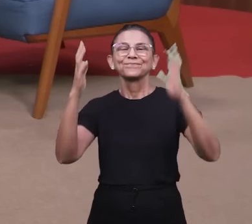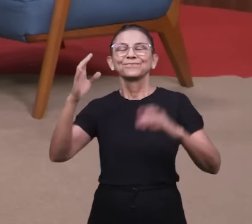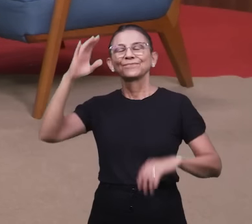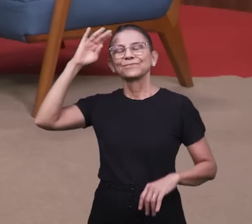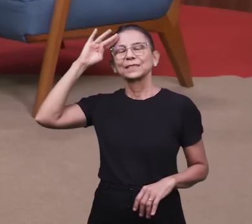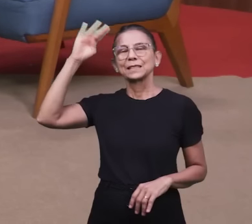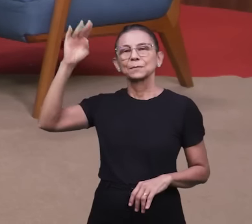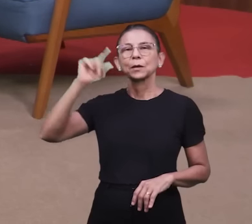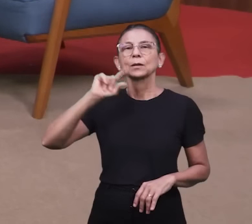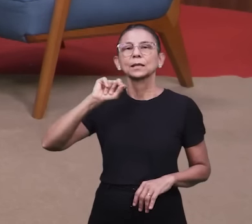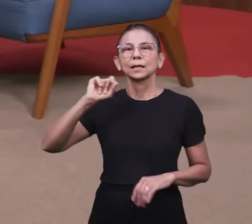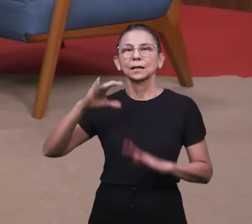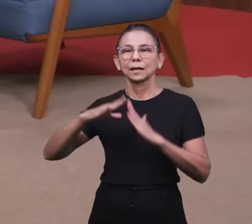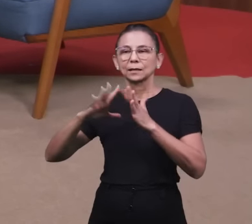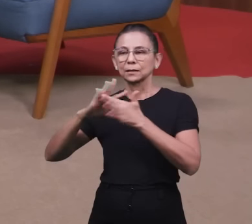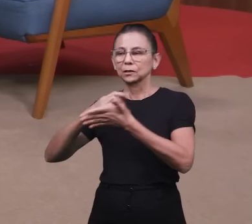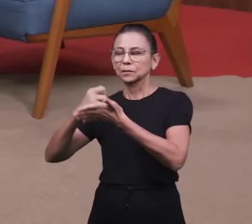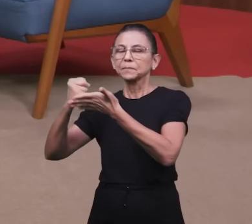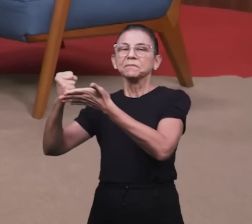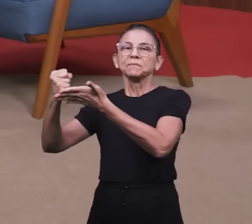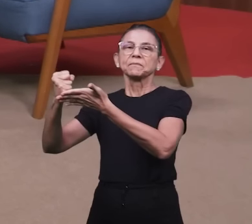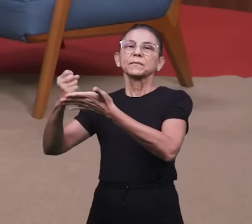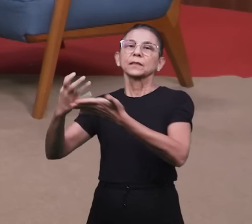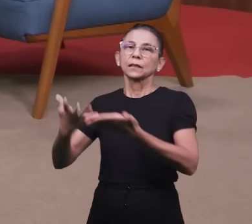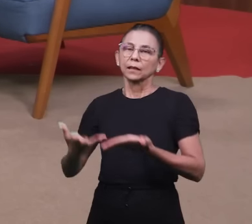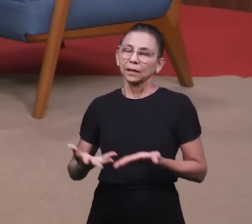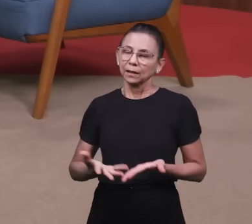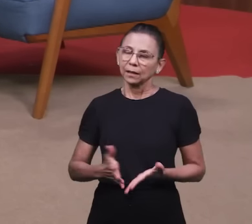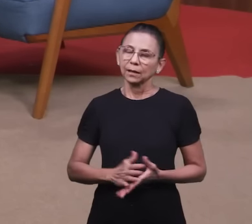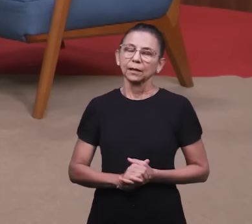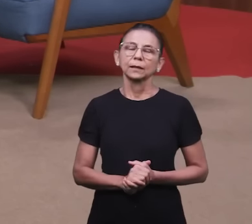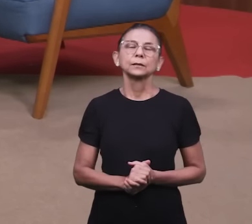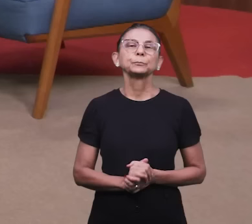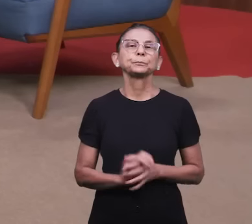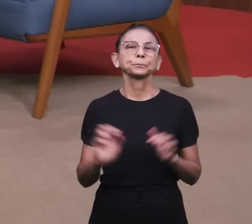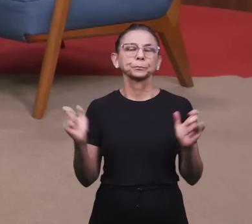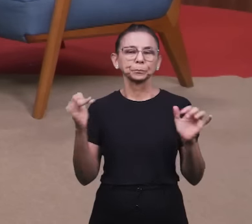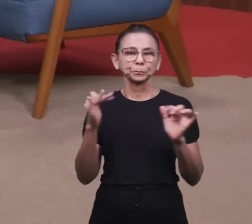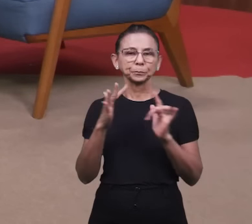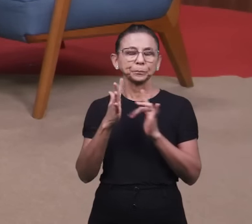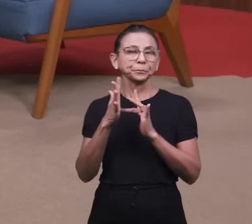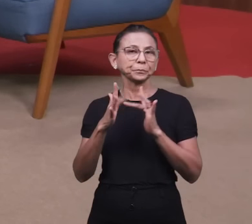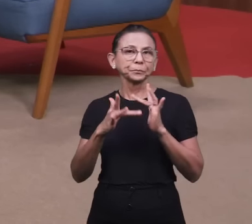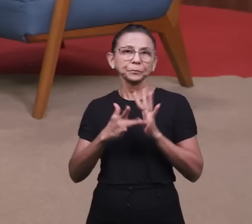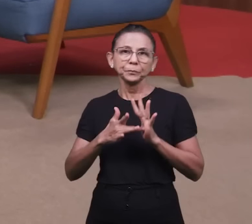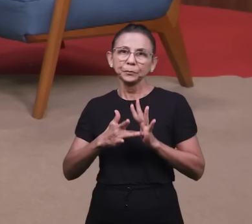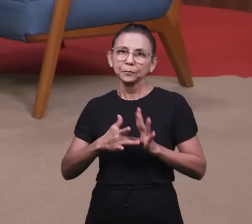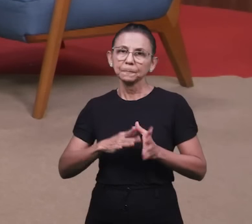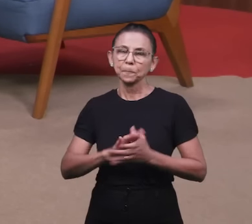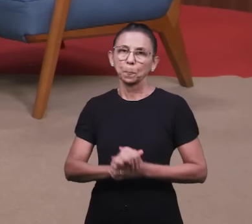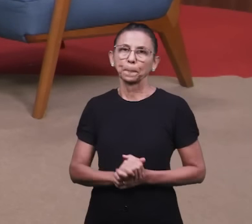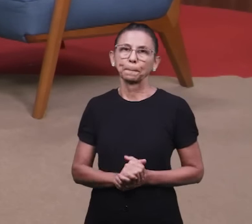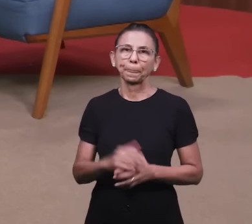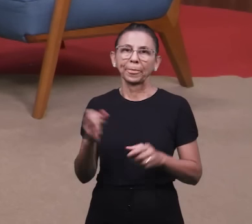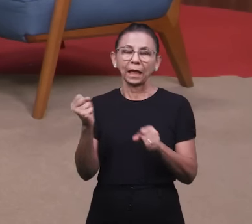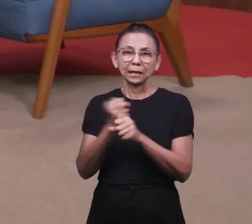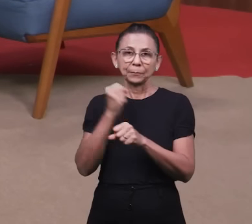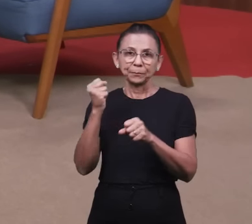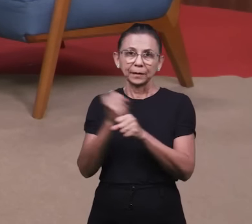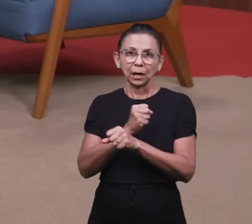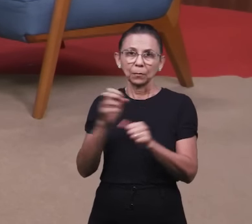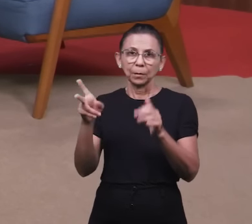acontecer que arrebatamento da igreja Glória a Jesus desta hora e desta obra